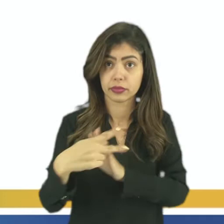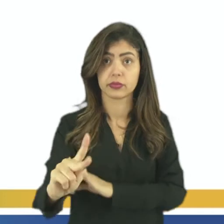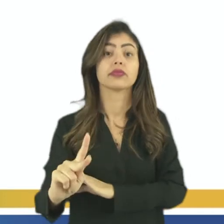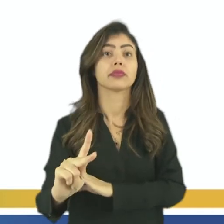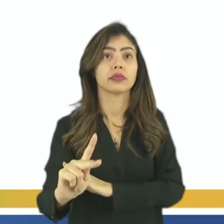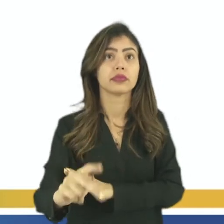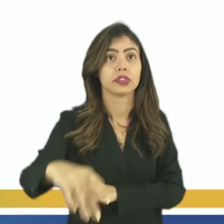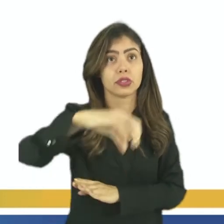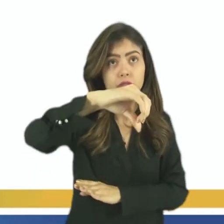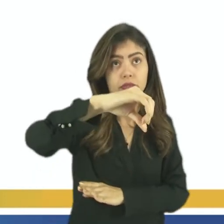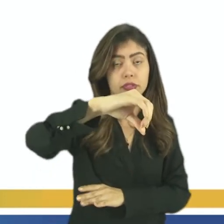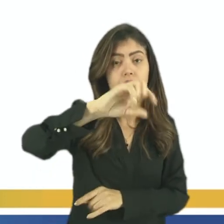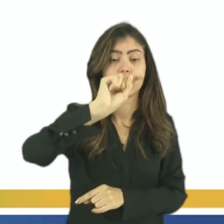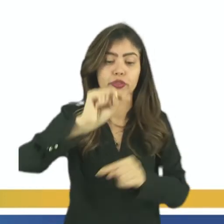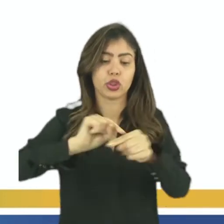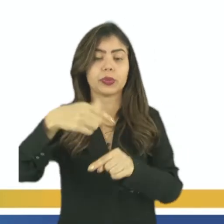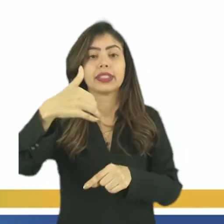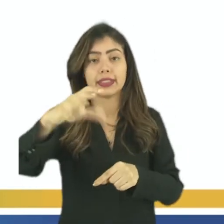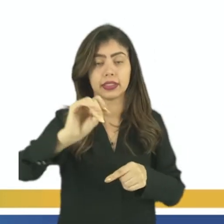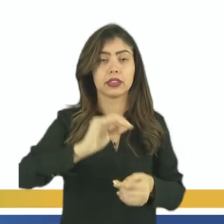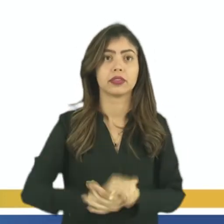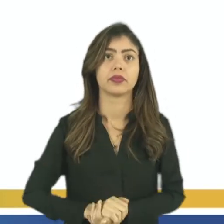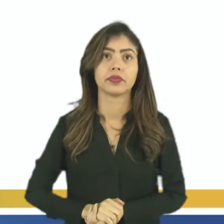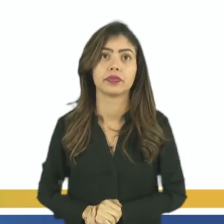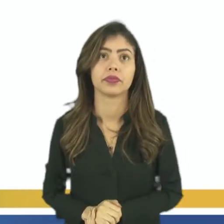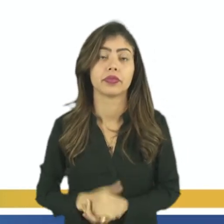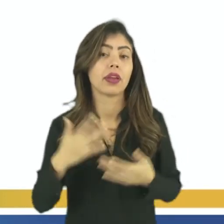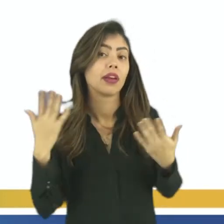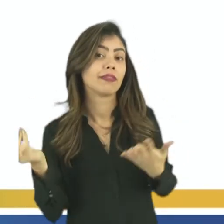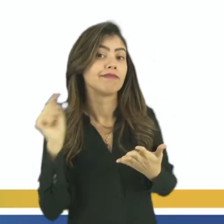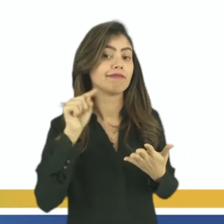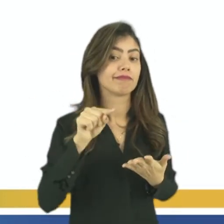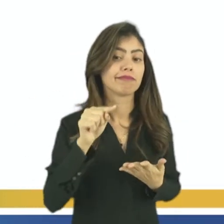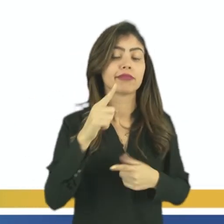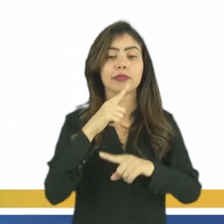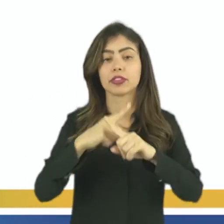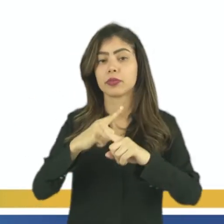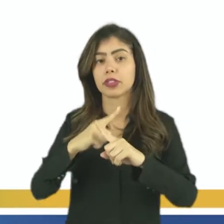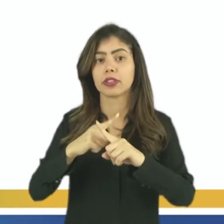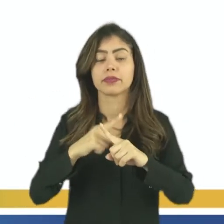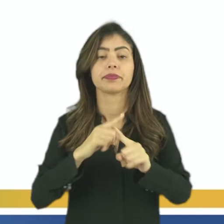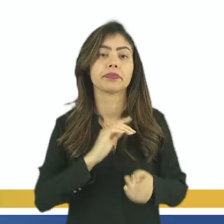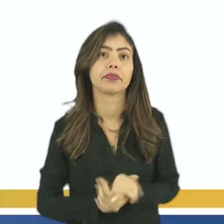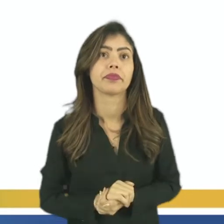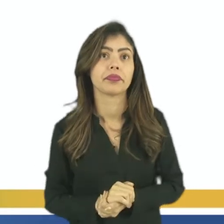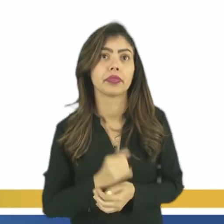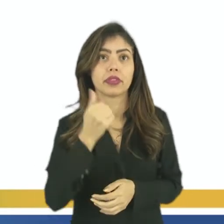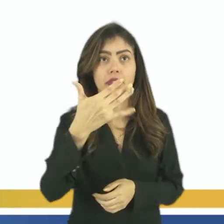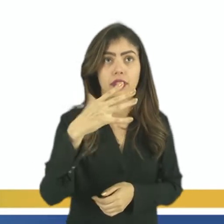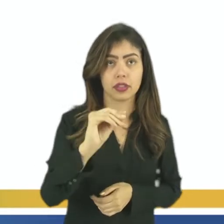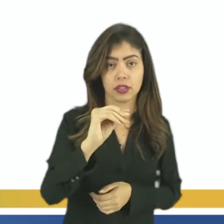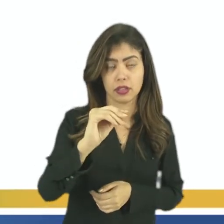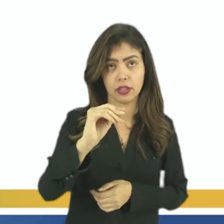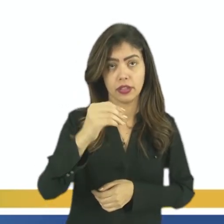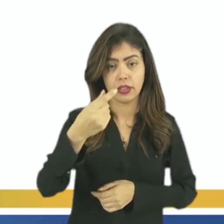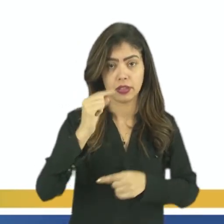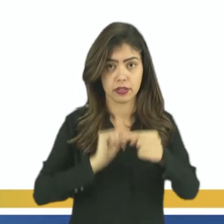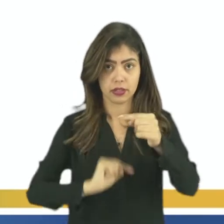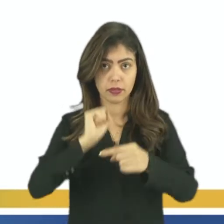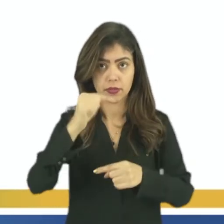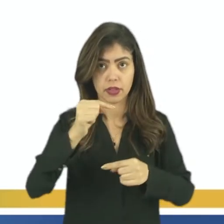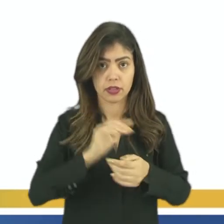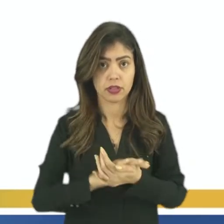por 9 e deu 10 certo aí eu vou multiplicar por lá em cima embaixo